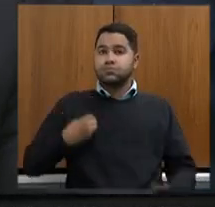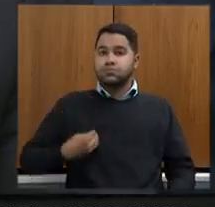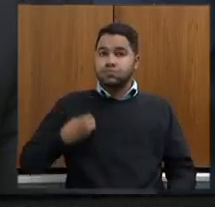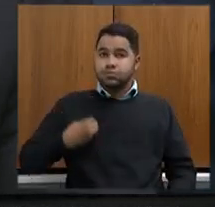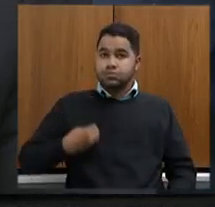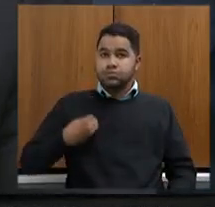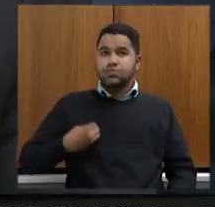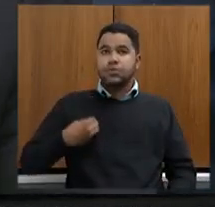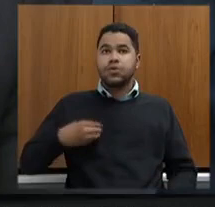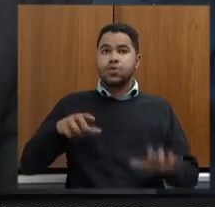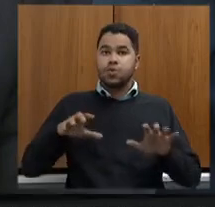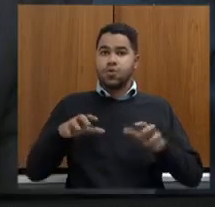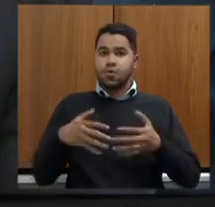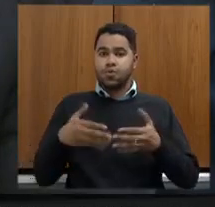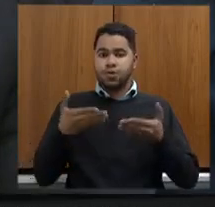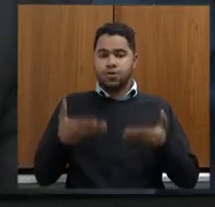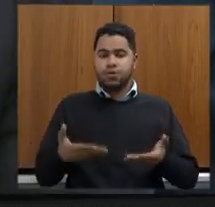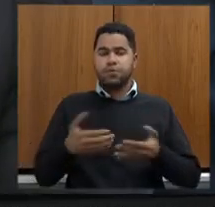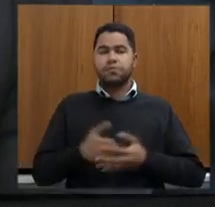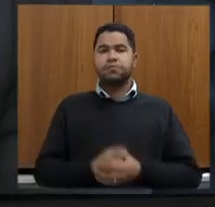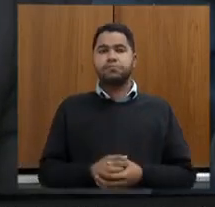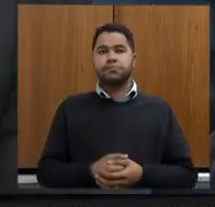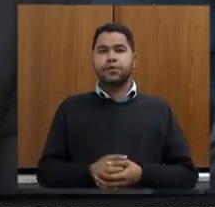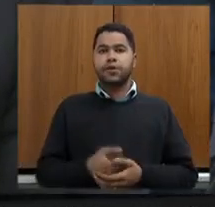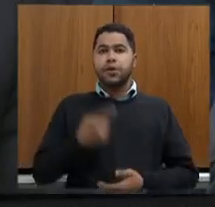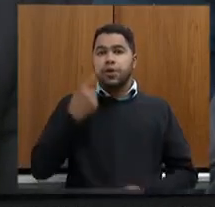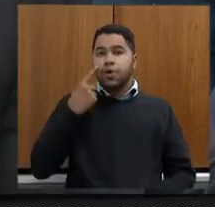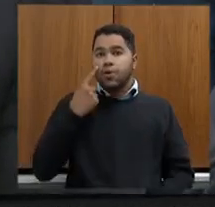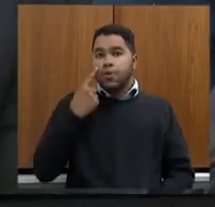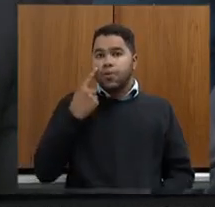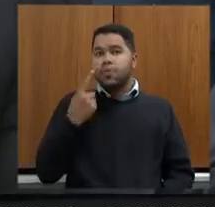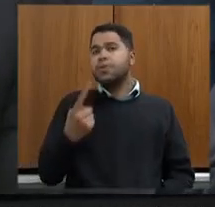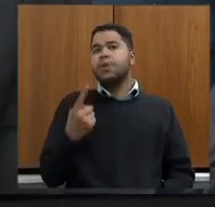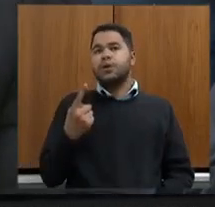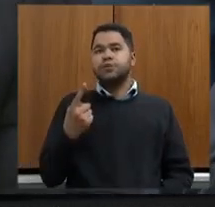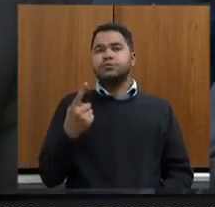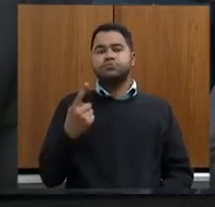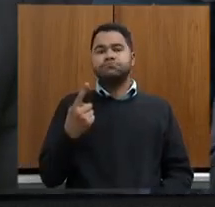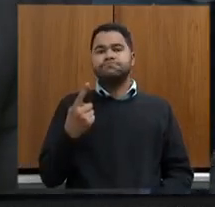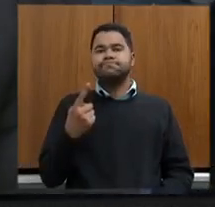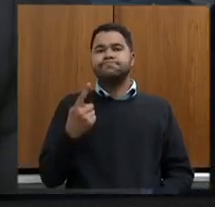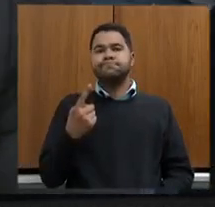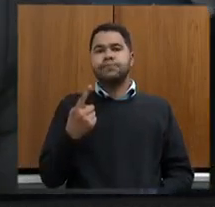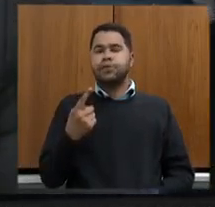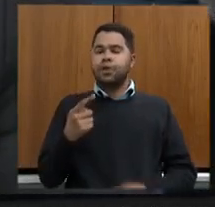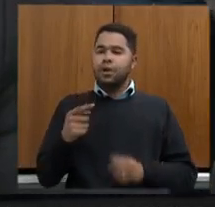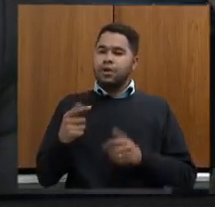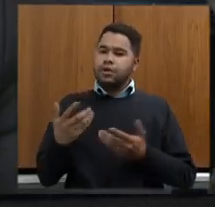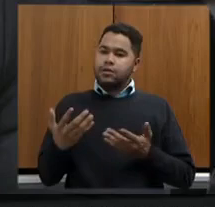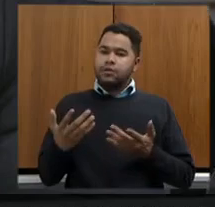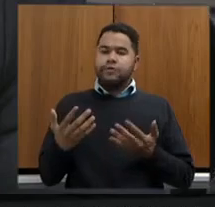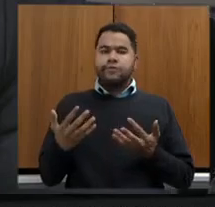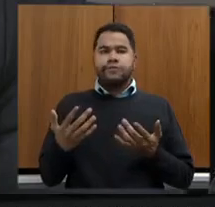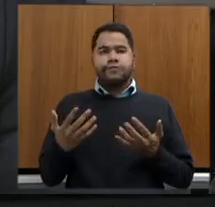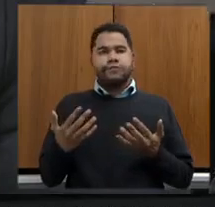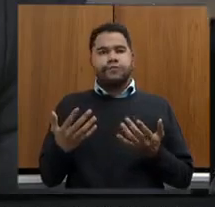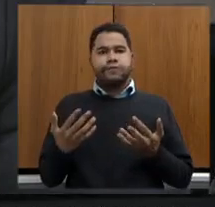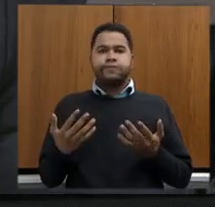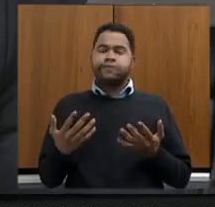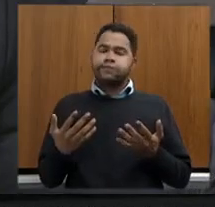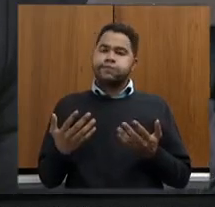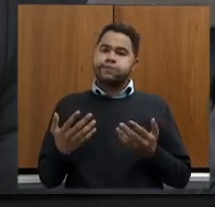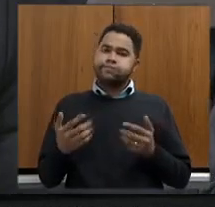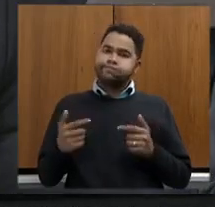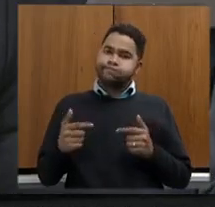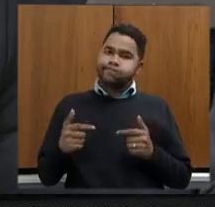participação da nossa comissão né eu vejo como muito salutar né Essa